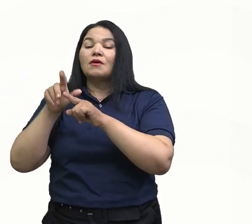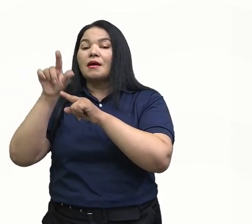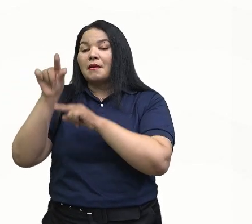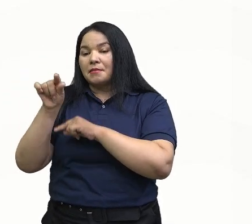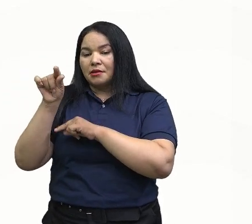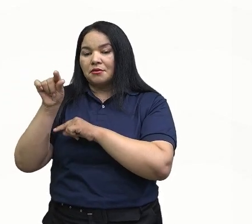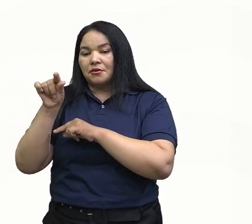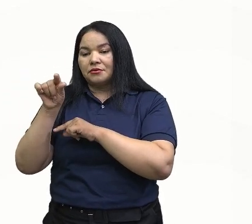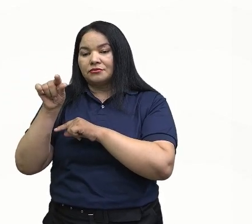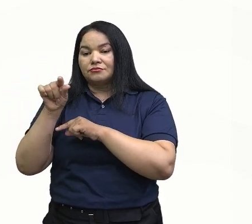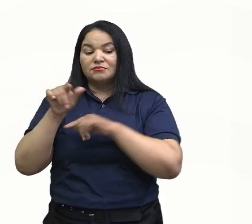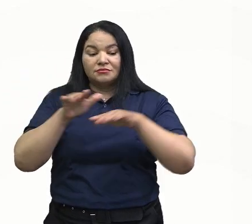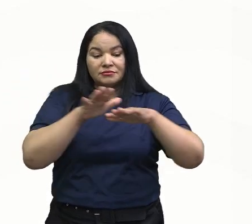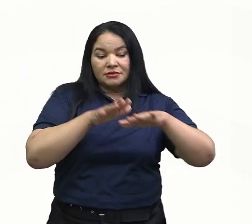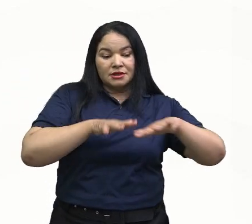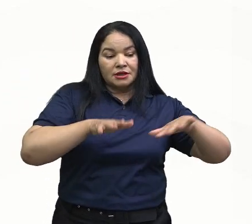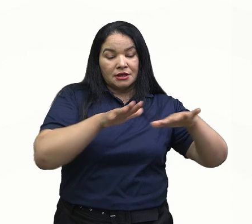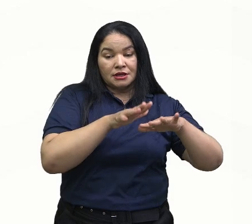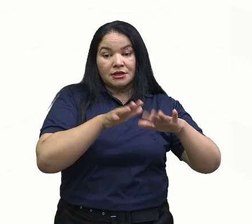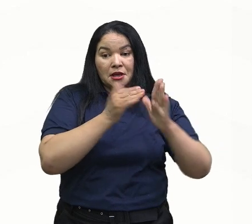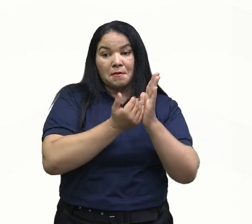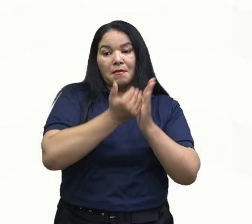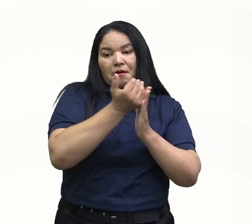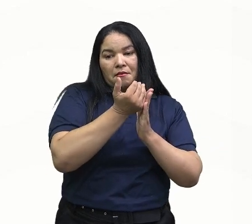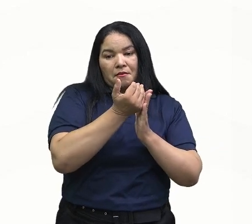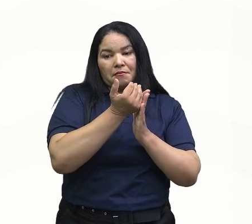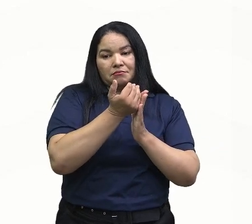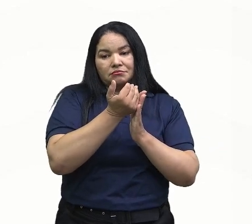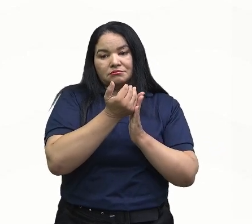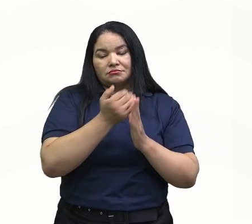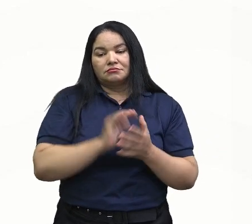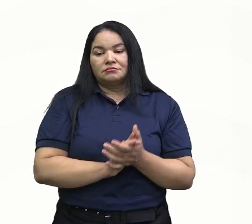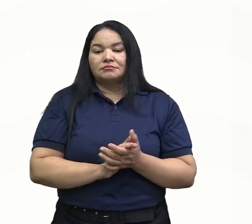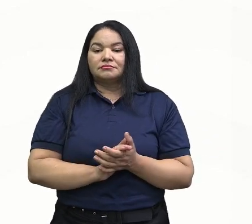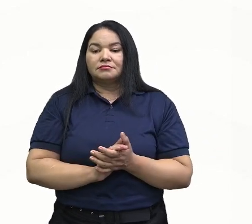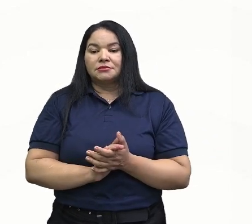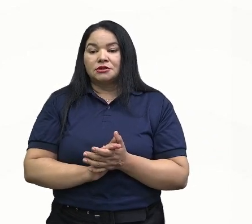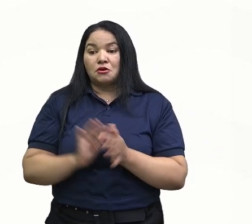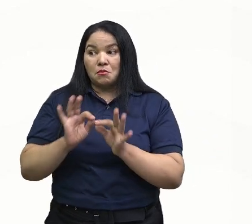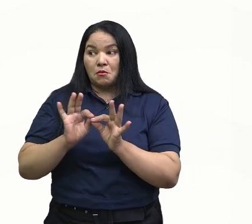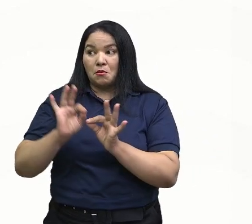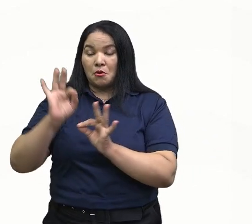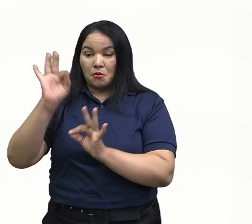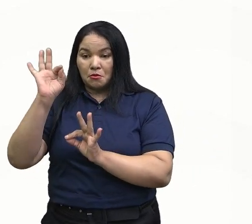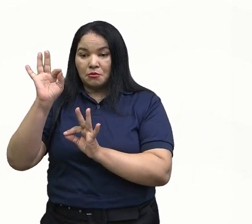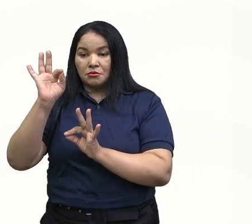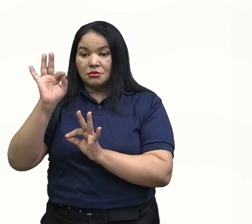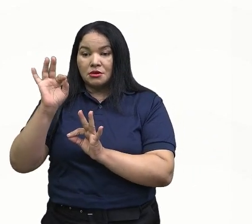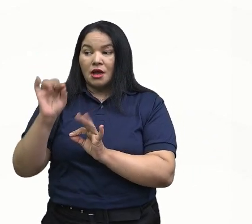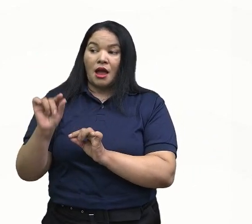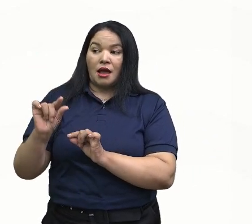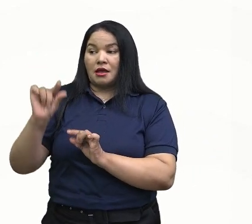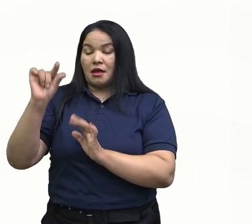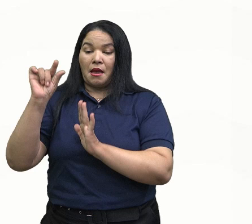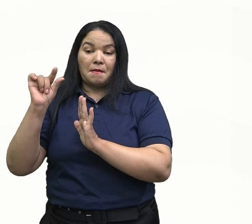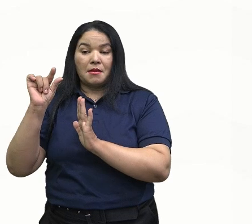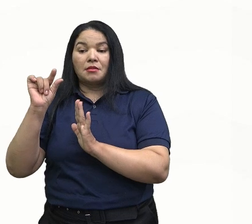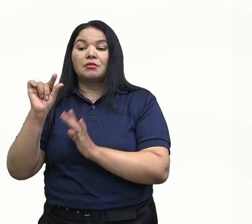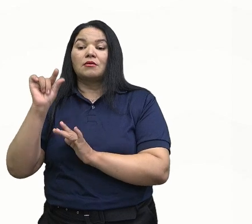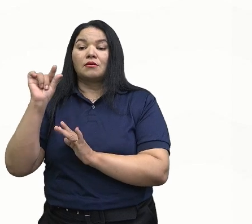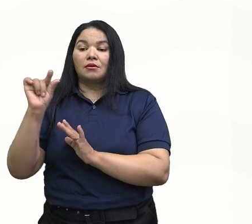isso que quanto maior a altitude, menor a pressão e menor o ponto de